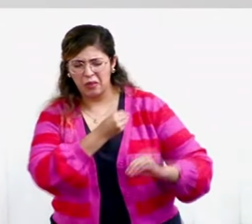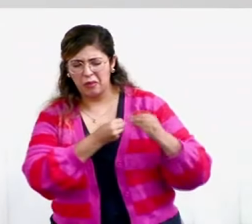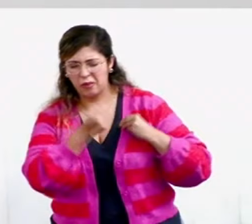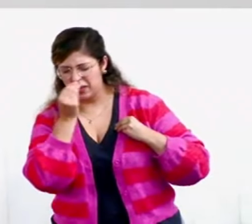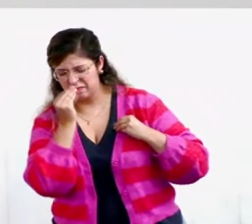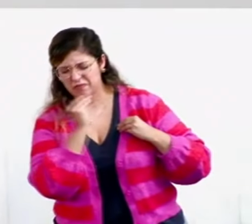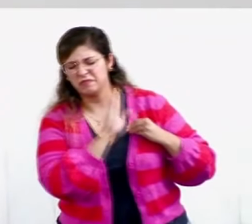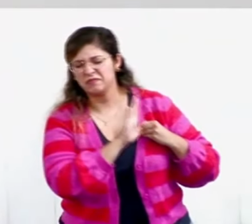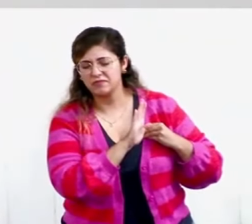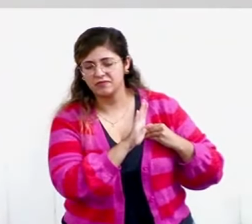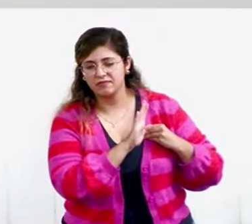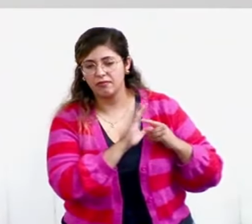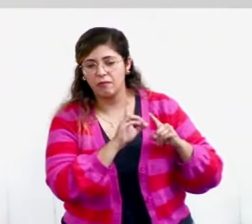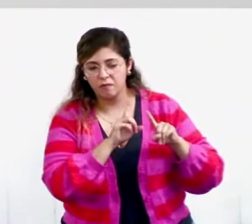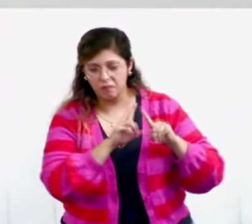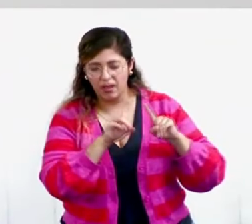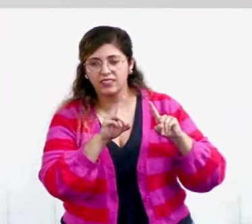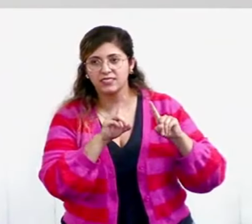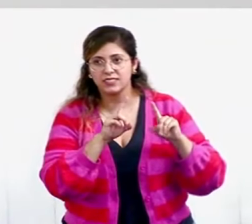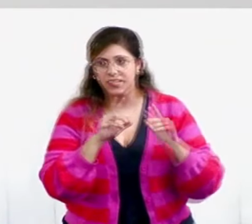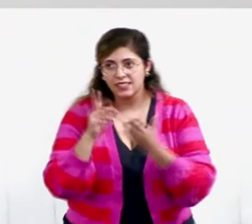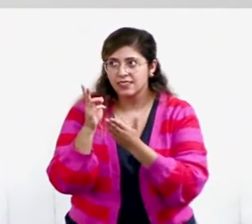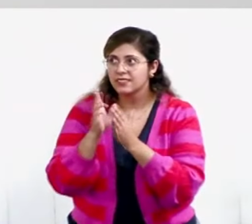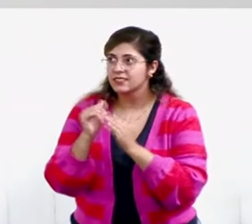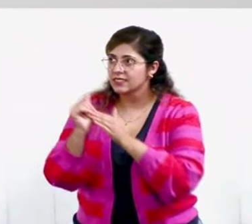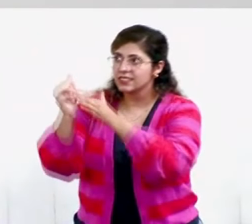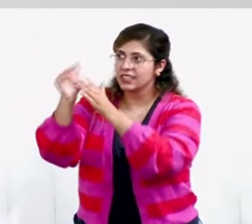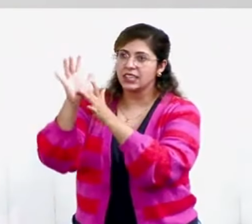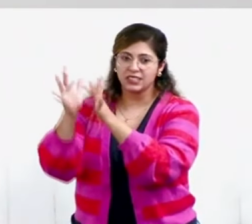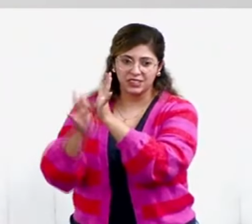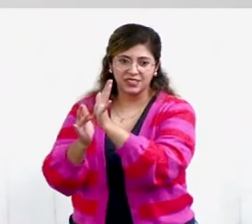para manifestar a glória de Deus.